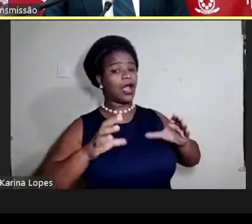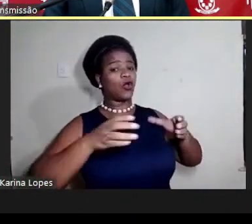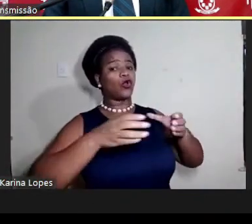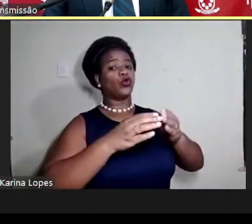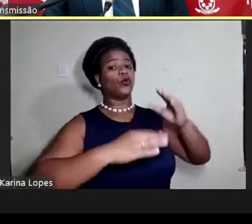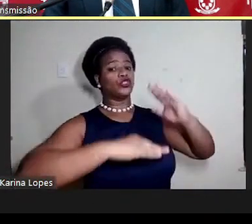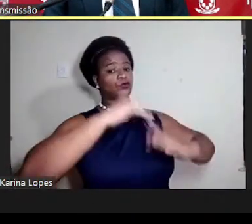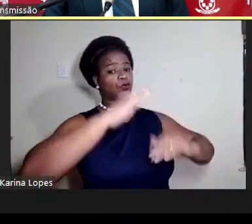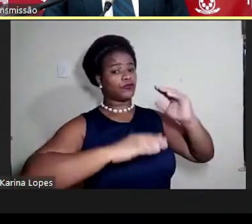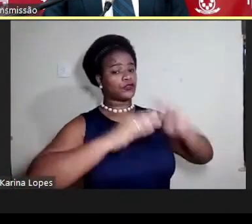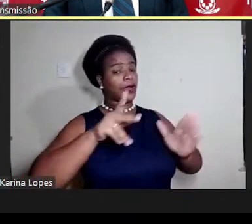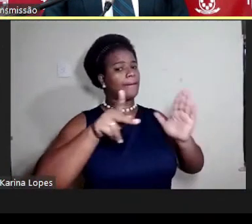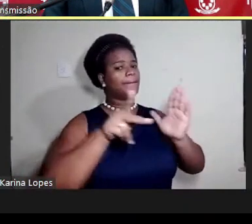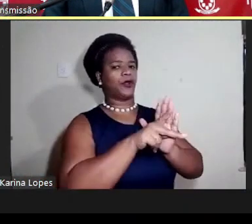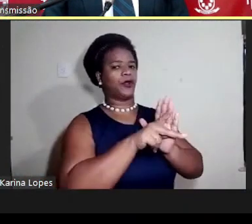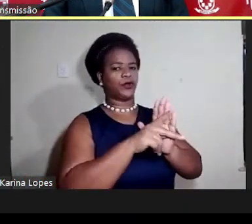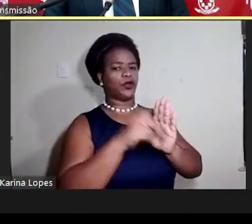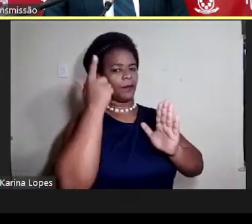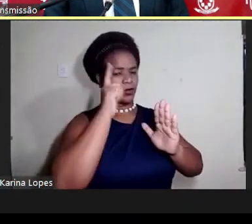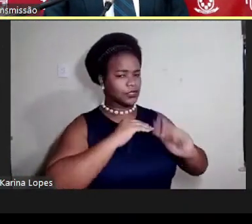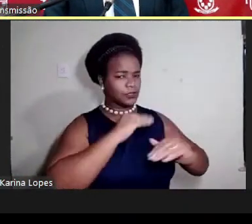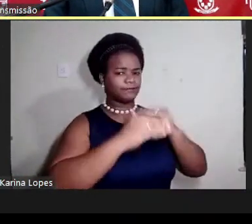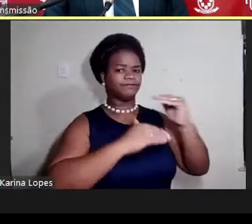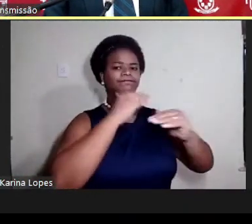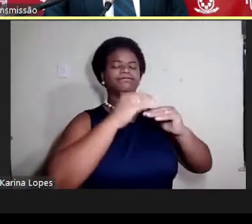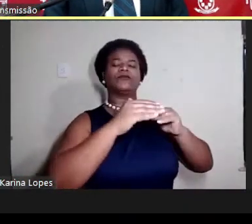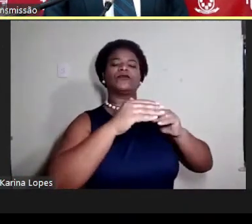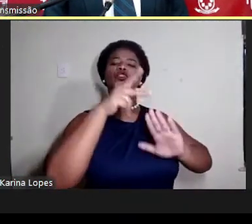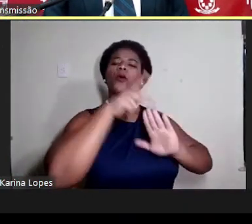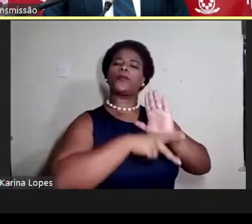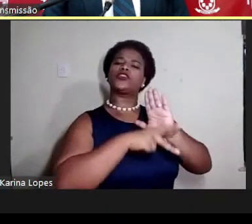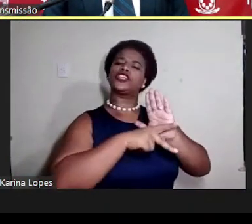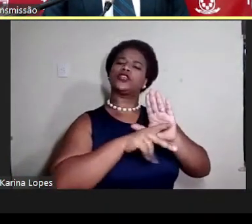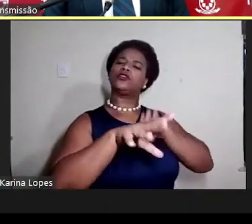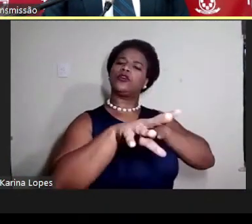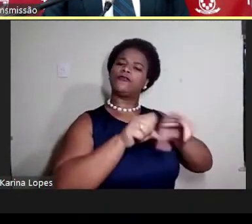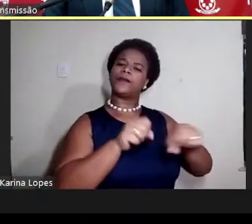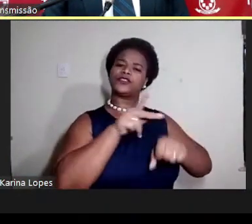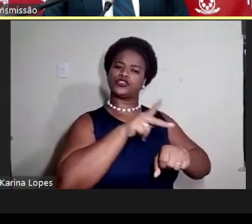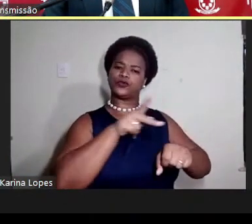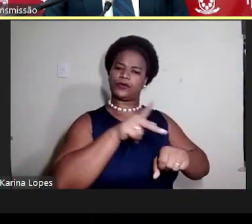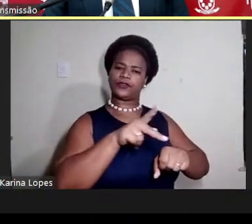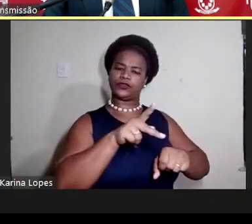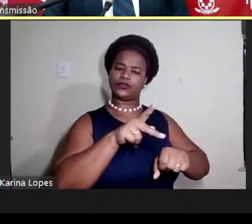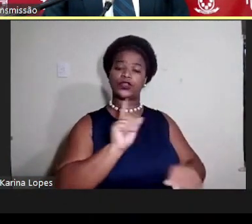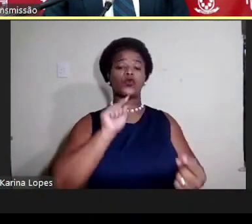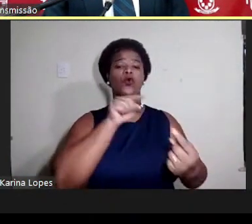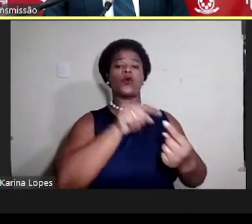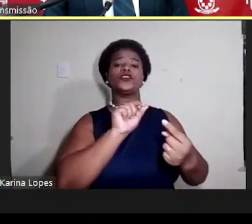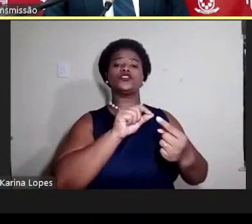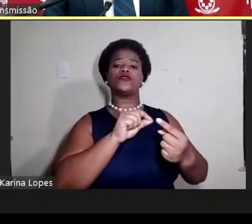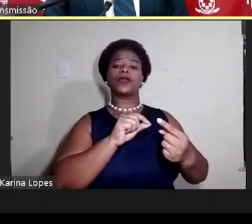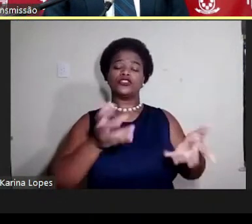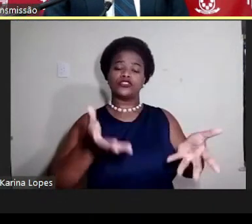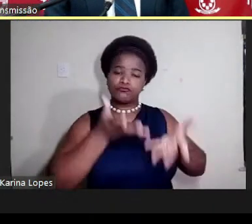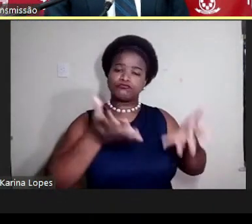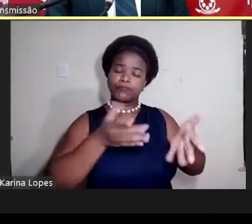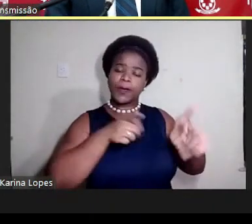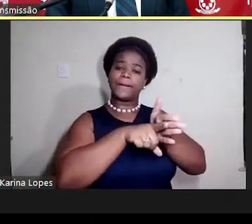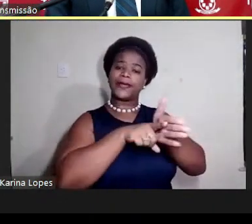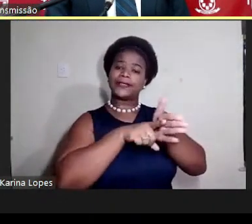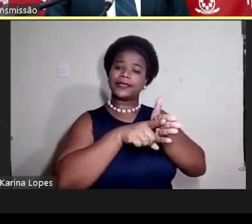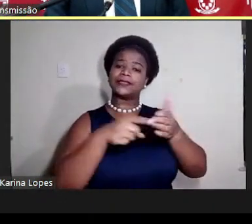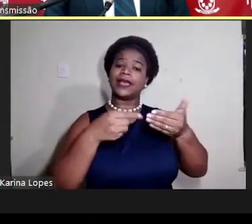para avançar num projeto de formação de professores, visando alavancar a pesquisa e ampliar a extensão.